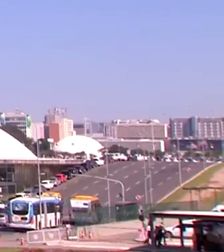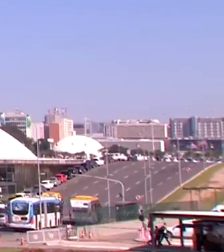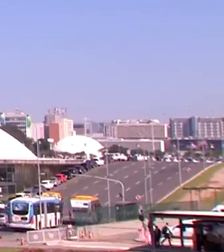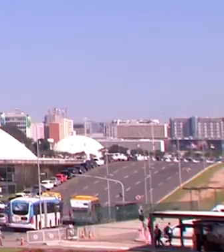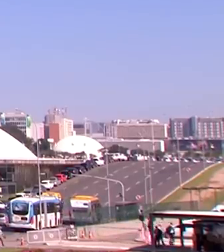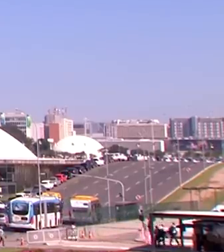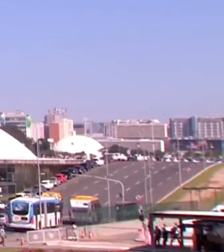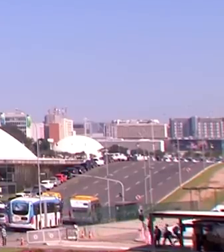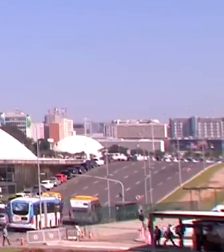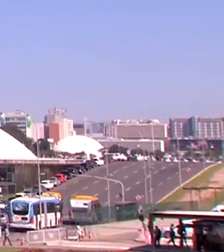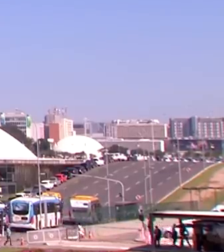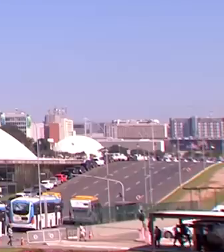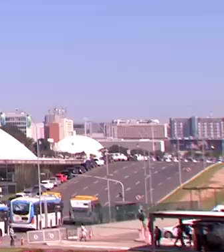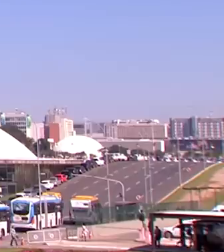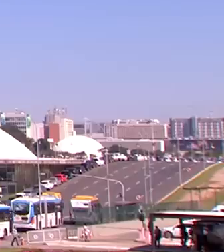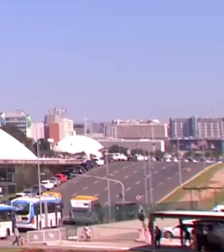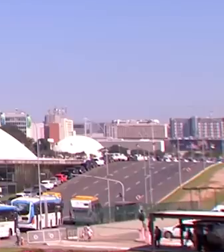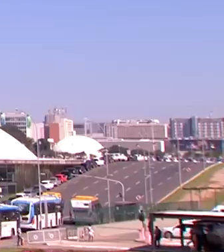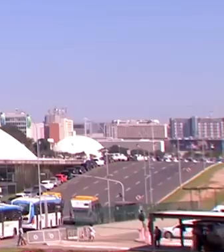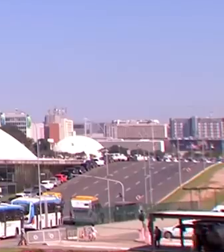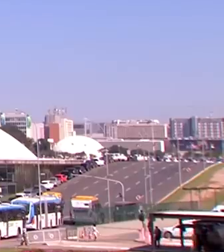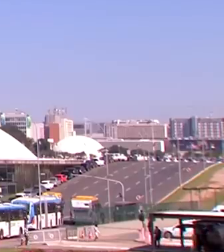o mundo